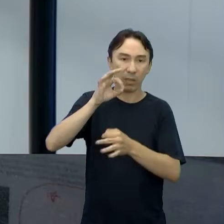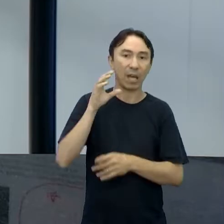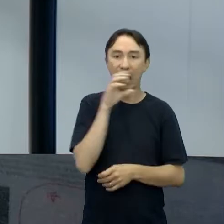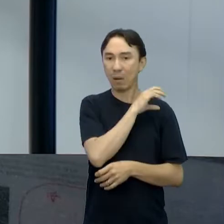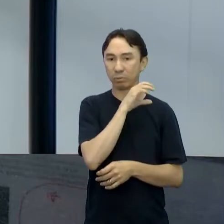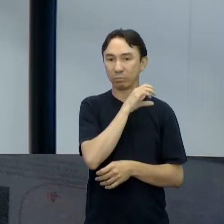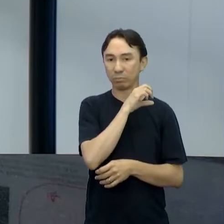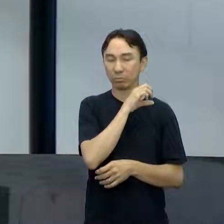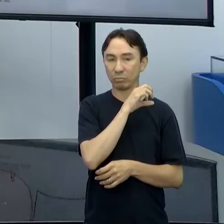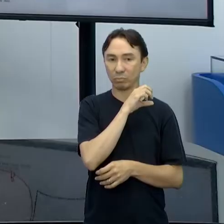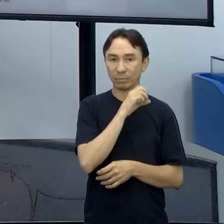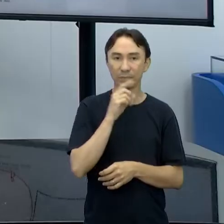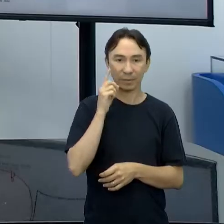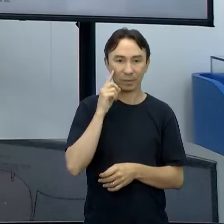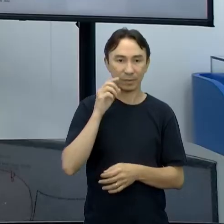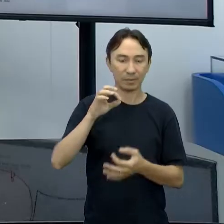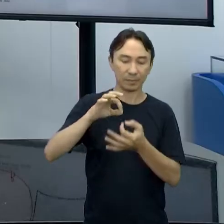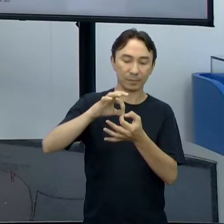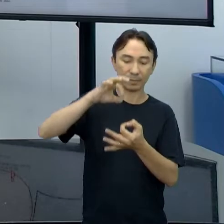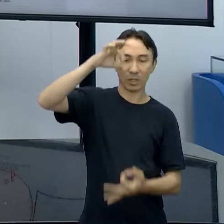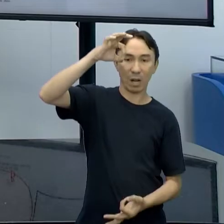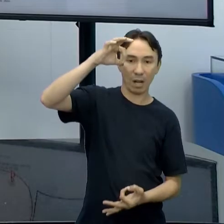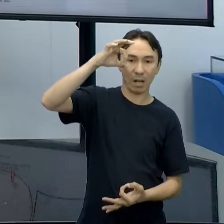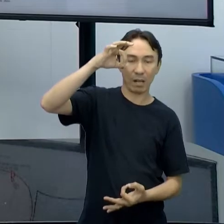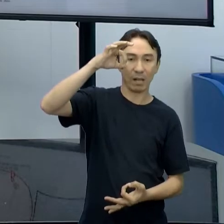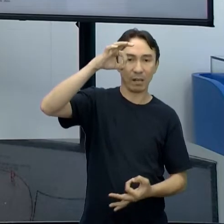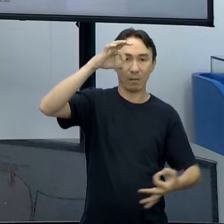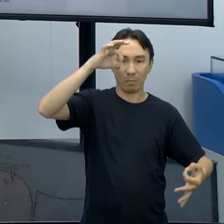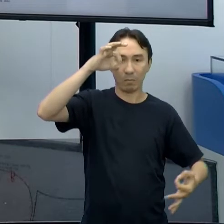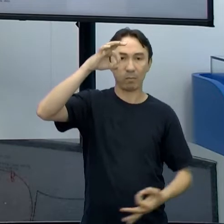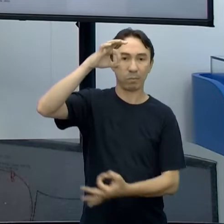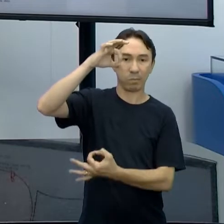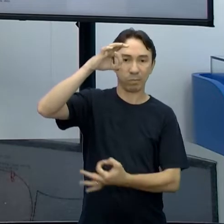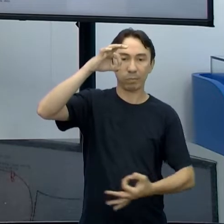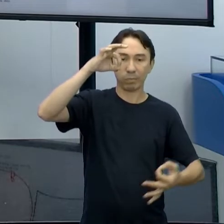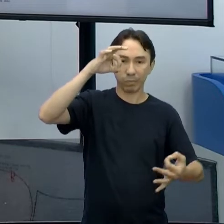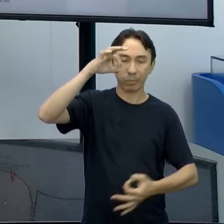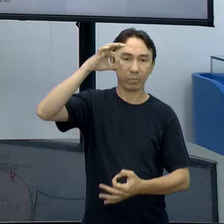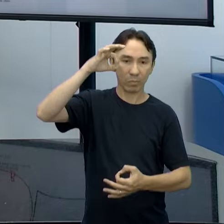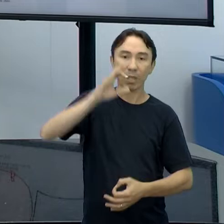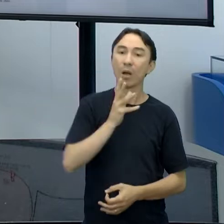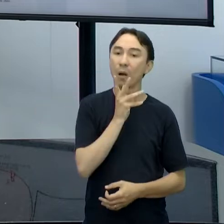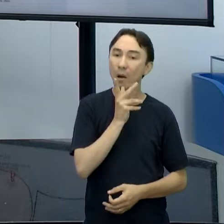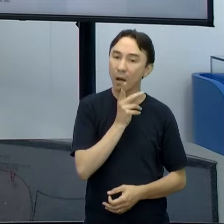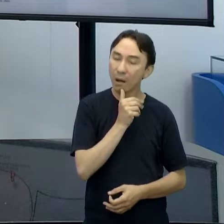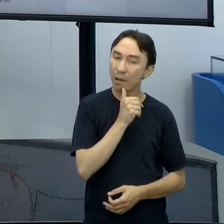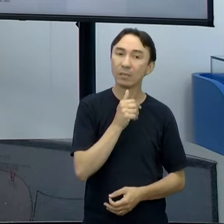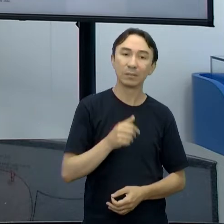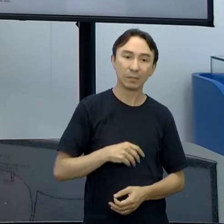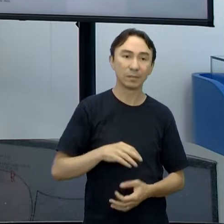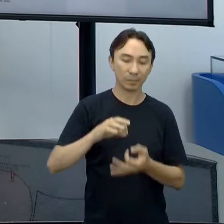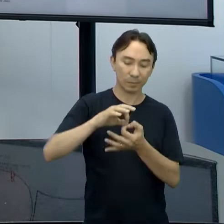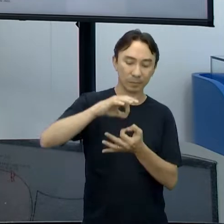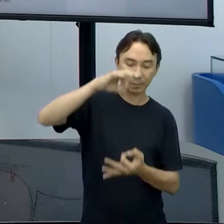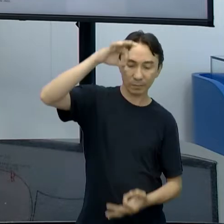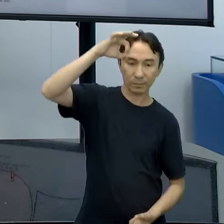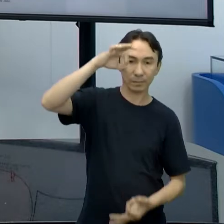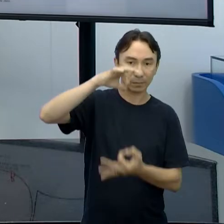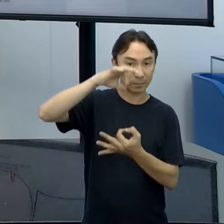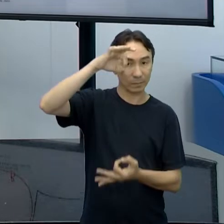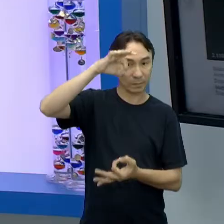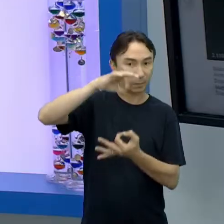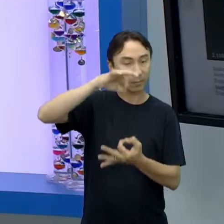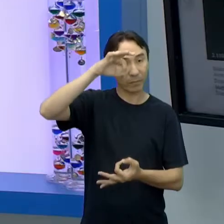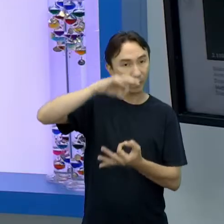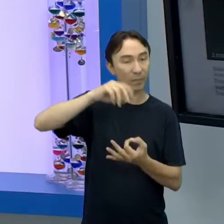ó. Agora, quando você aumenta o comprimento, vocês vão ver que o período de oscilação depende do comprimento do pêndulo,